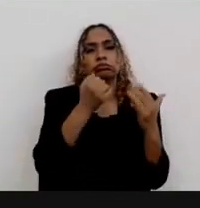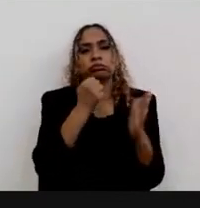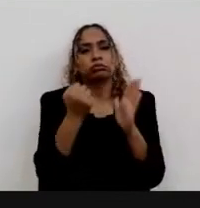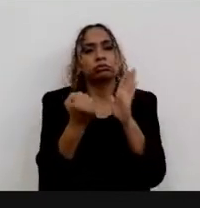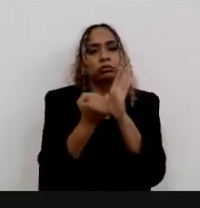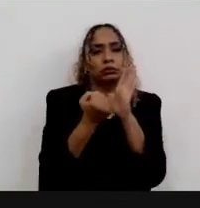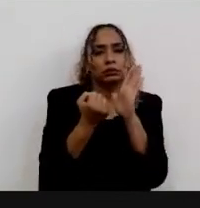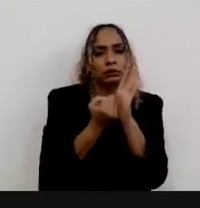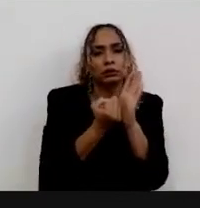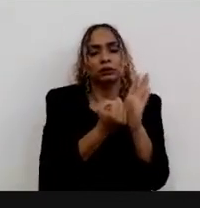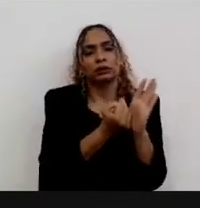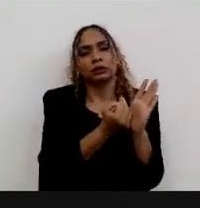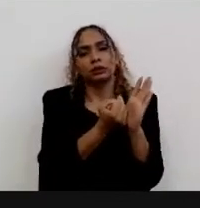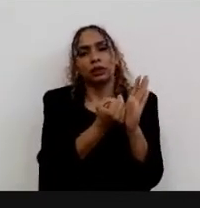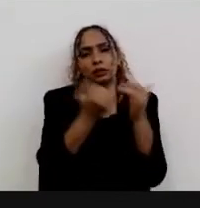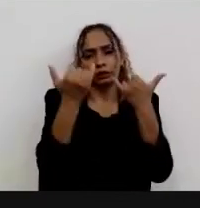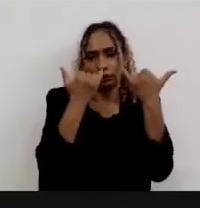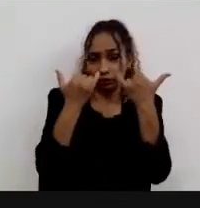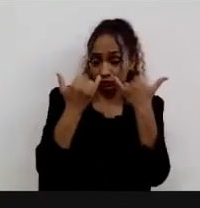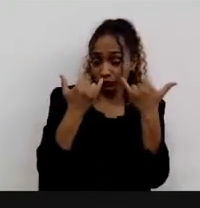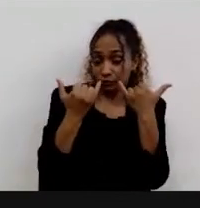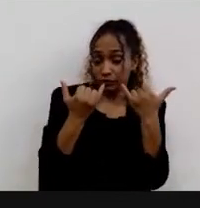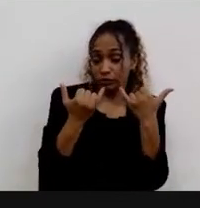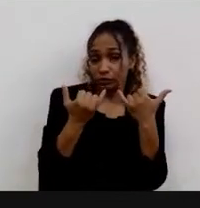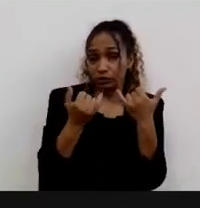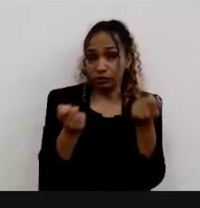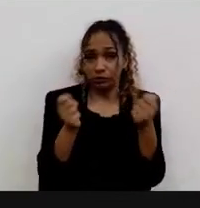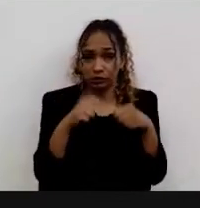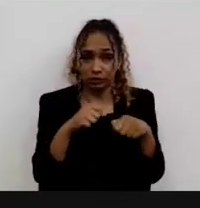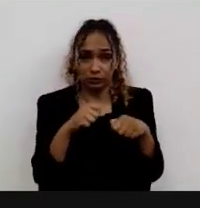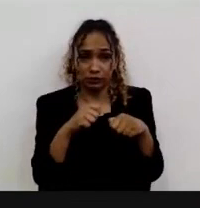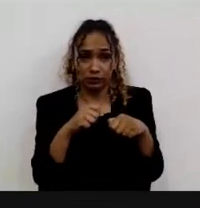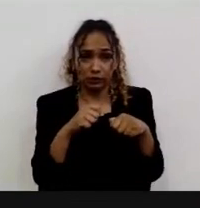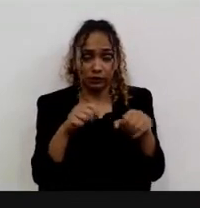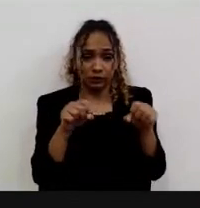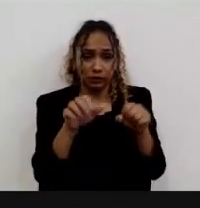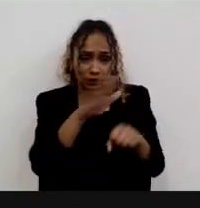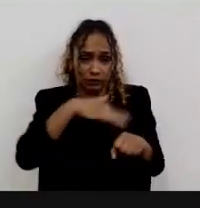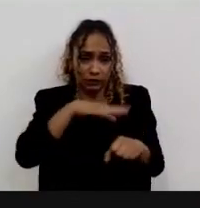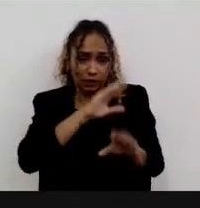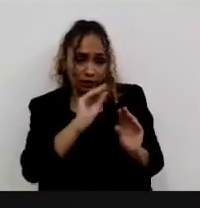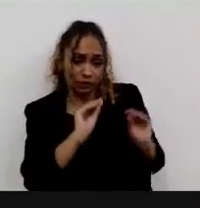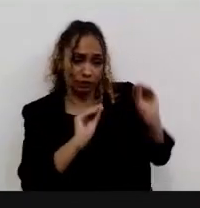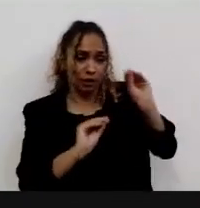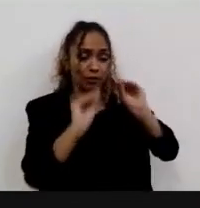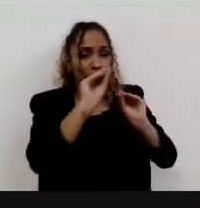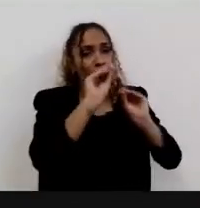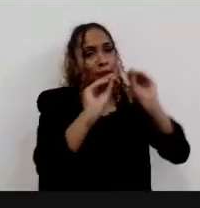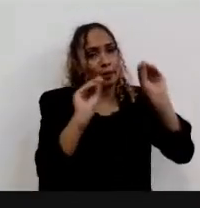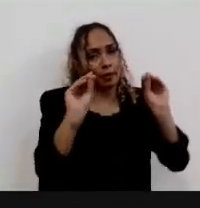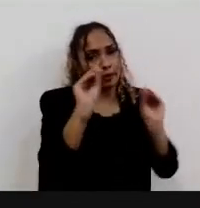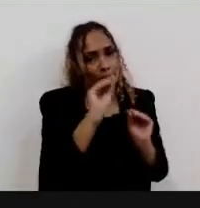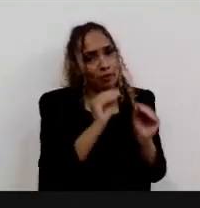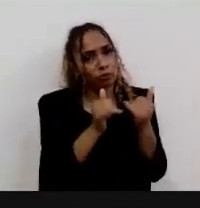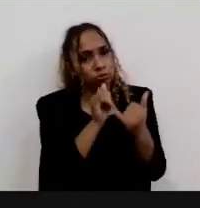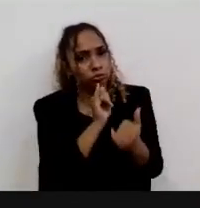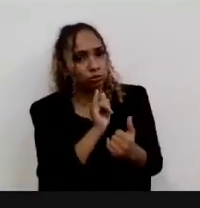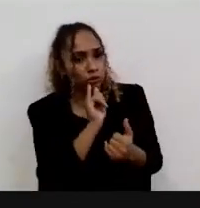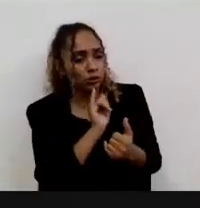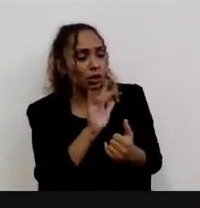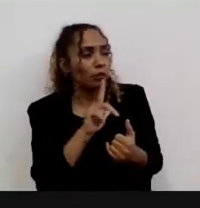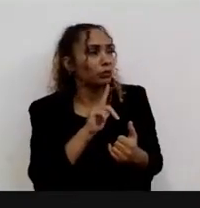a convergência desses dados e metadados, que seria esse perfil de aplicação. Aqui um exemplo, né? A gente